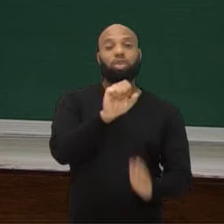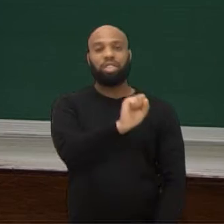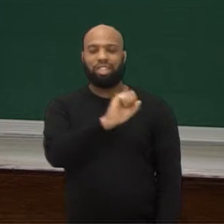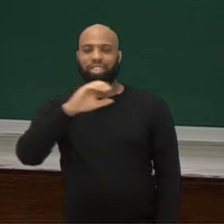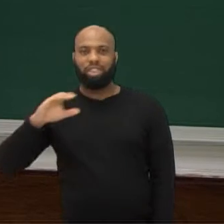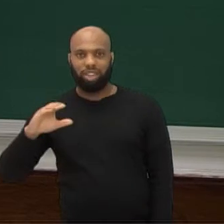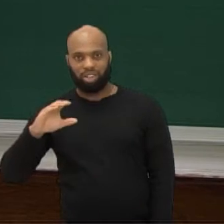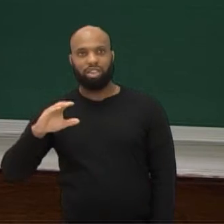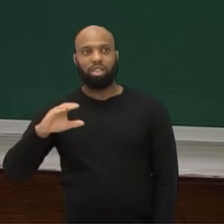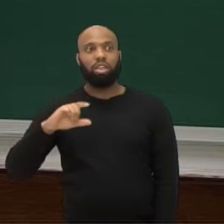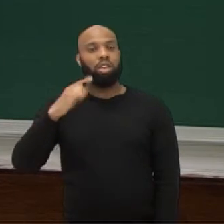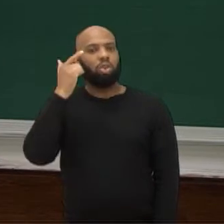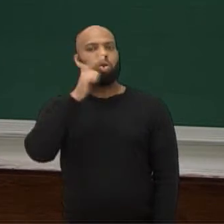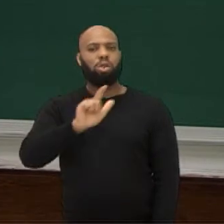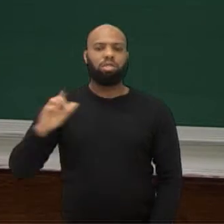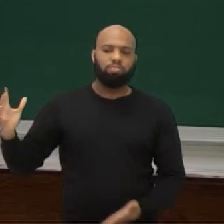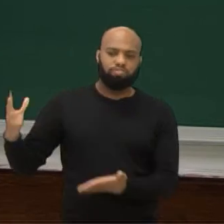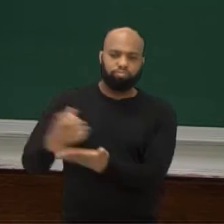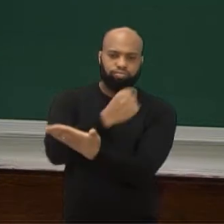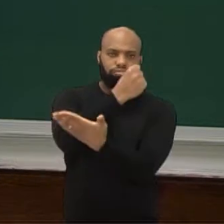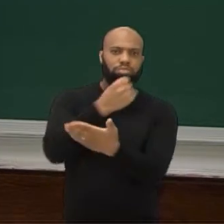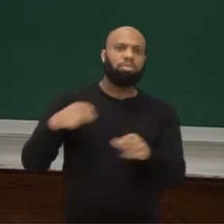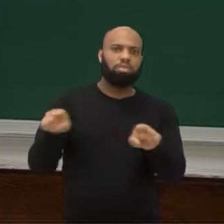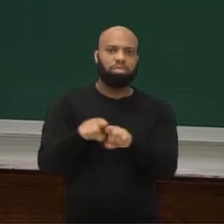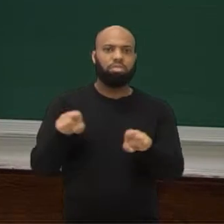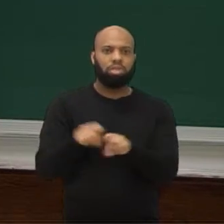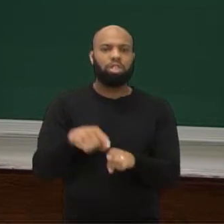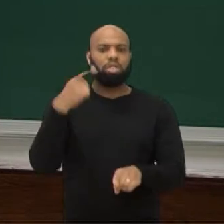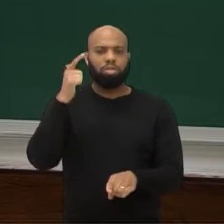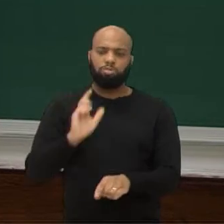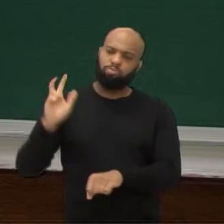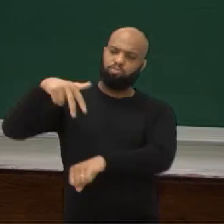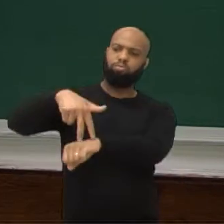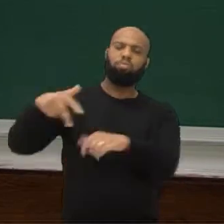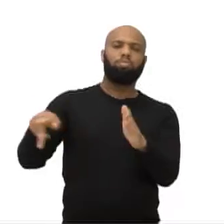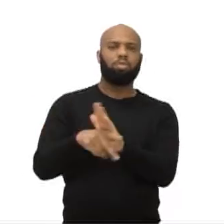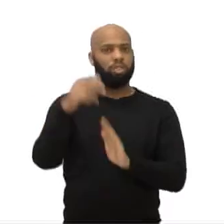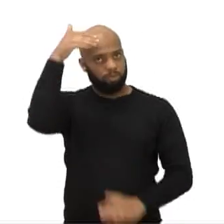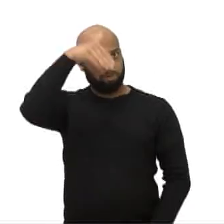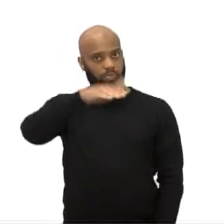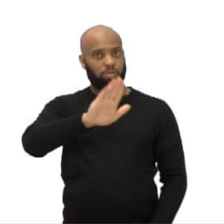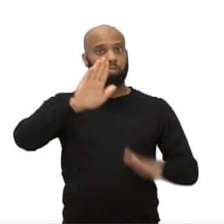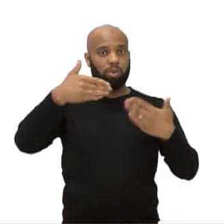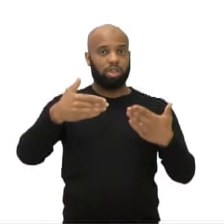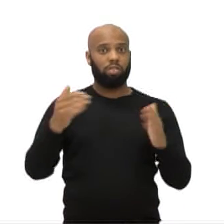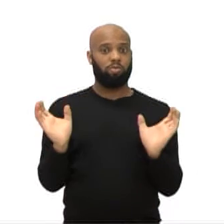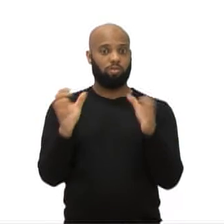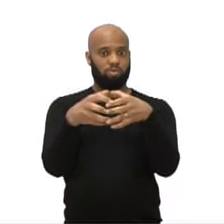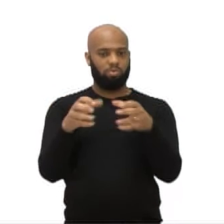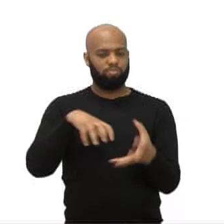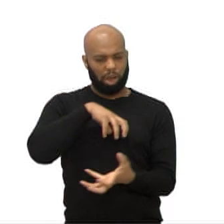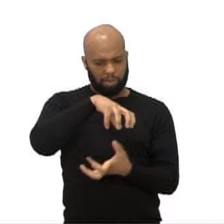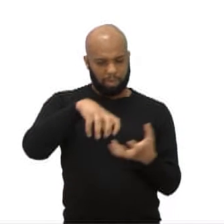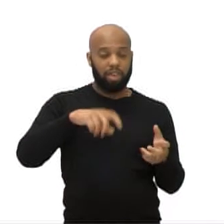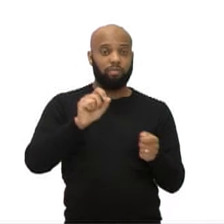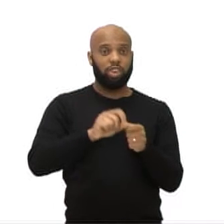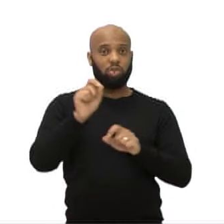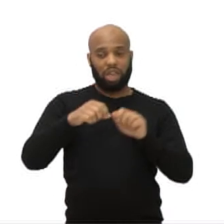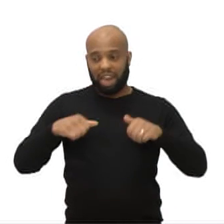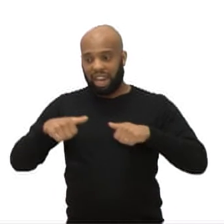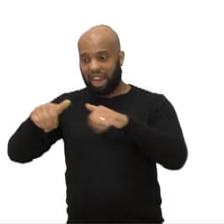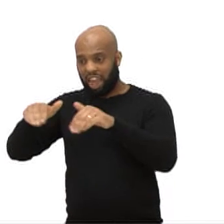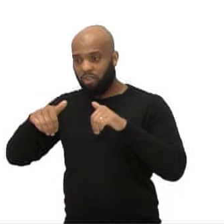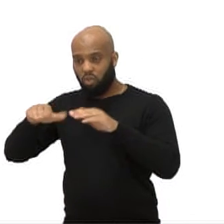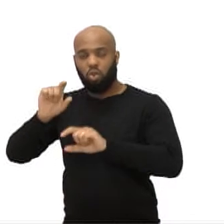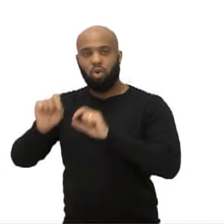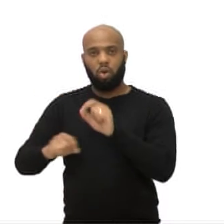Santa Catarina e conseguiram ali estabelecer uma república, os farroupilhas transportaram por terra os